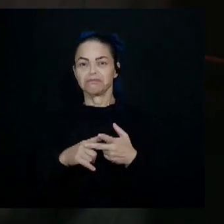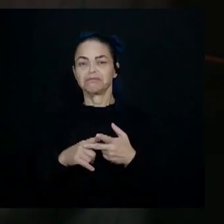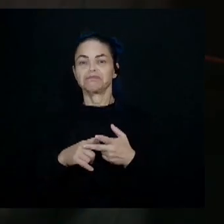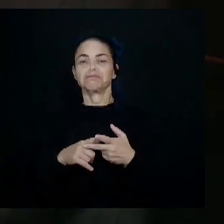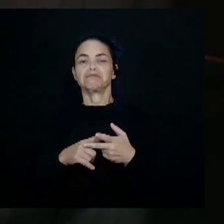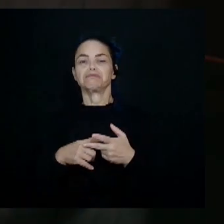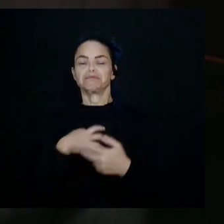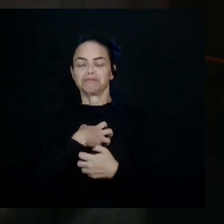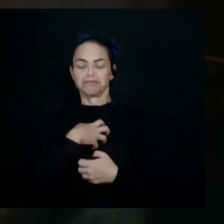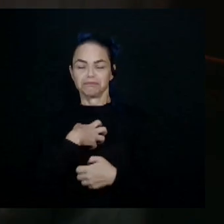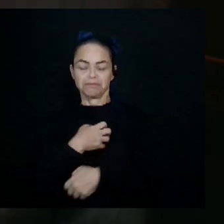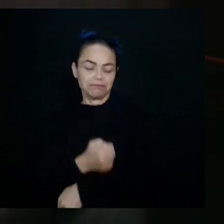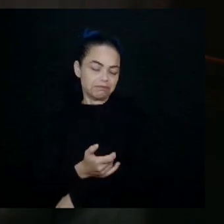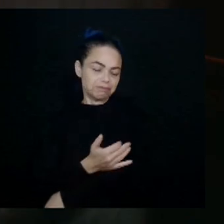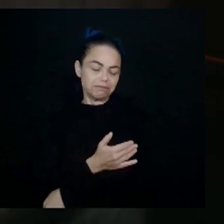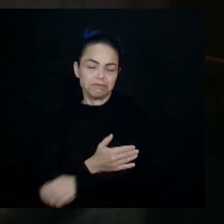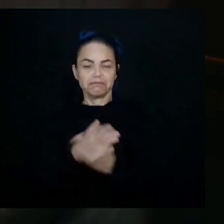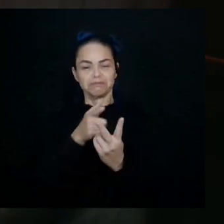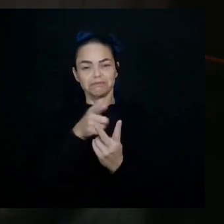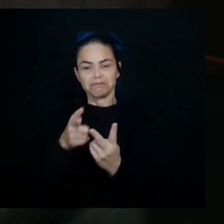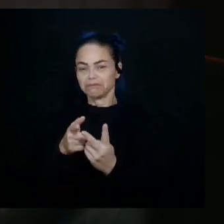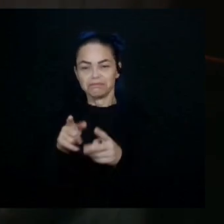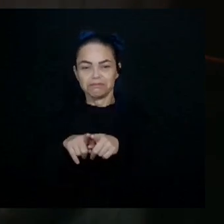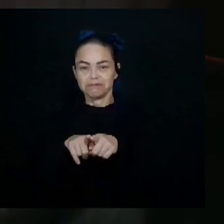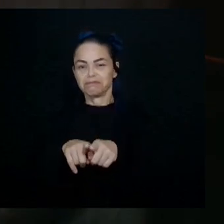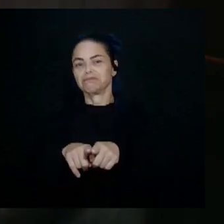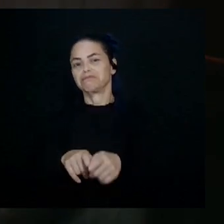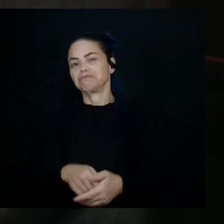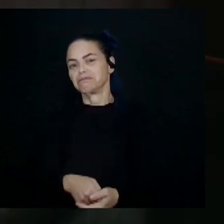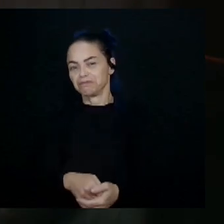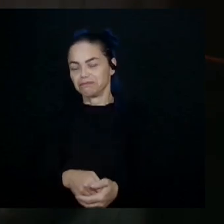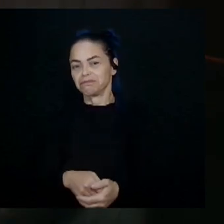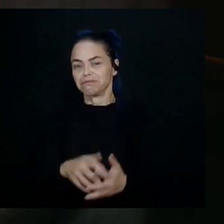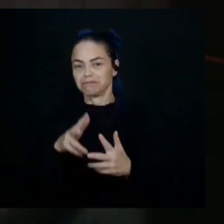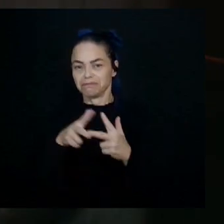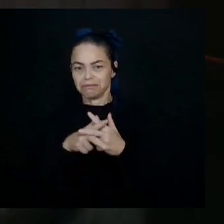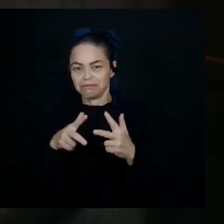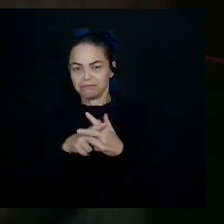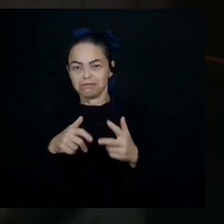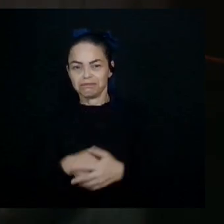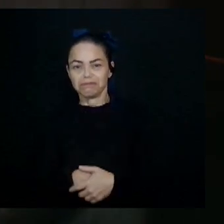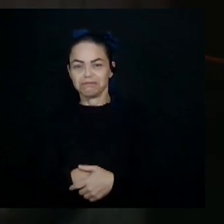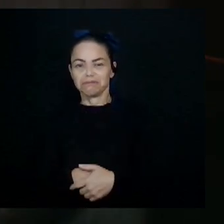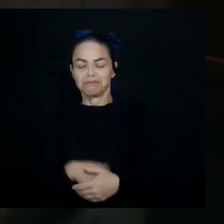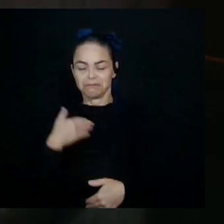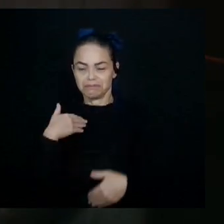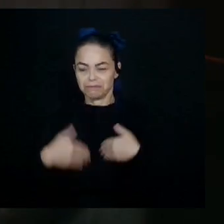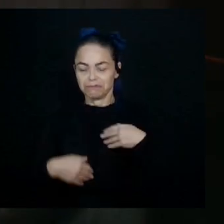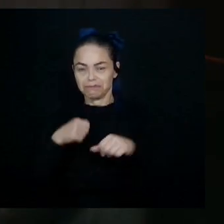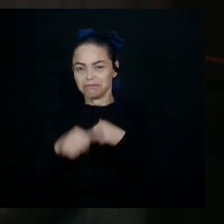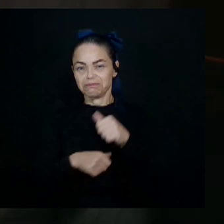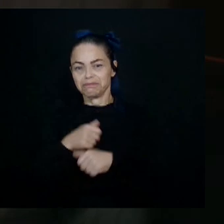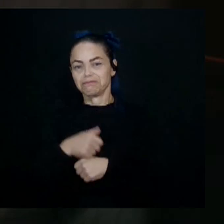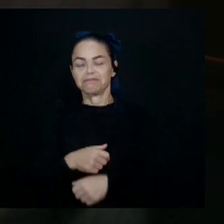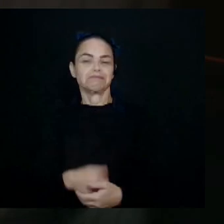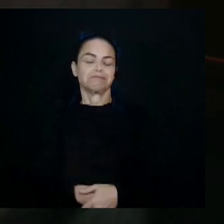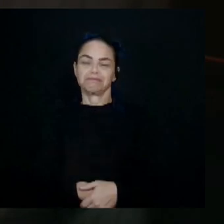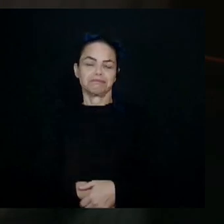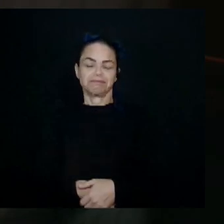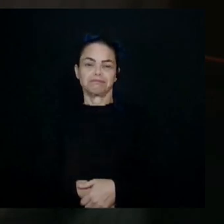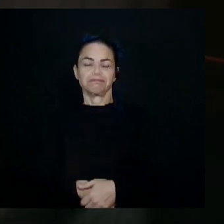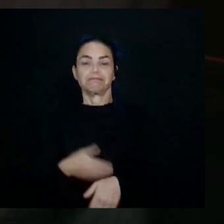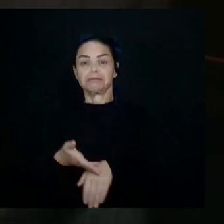emoções. Quando esses dois caminhos não andam juntos, surgem os conflitos. A puberdade precoce, ela não é apenas uma